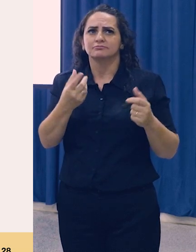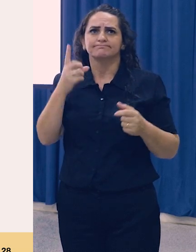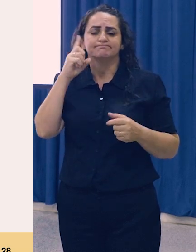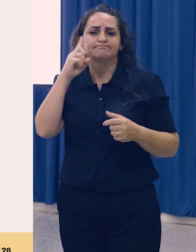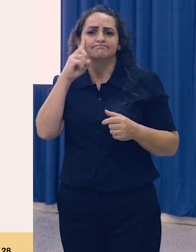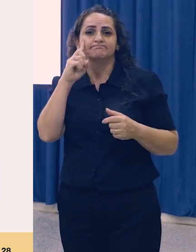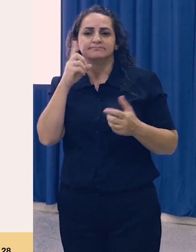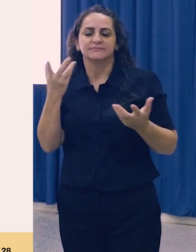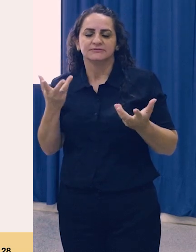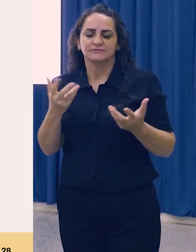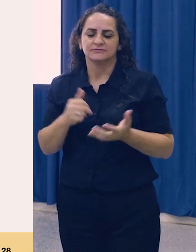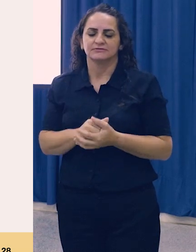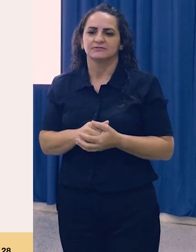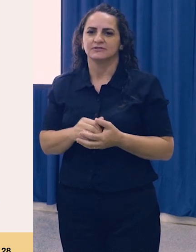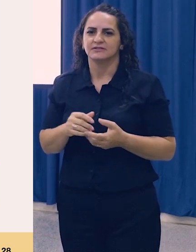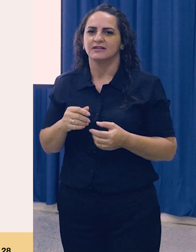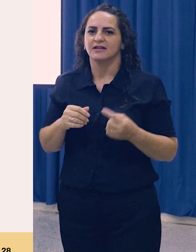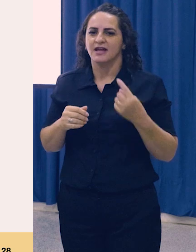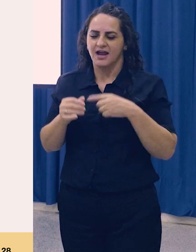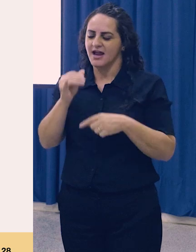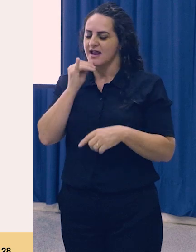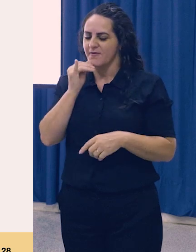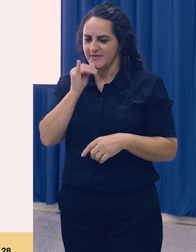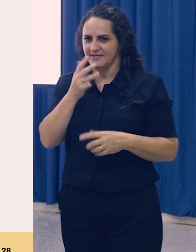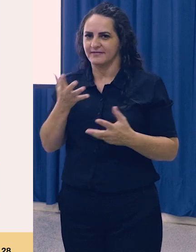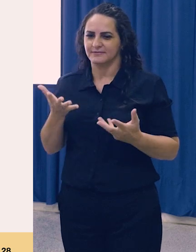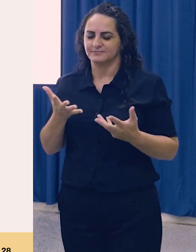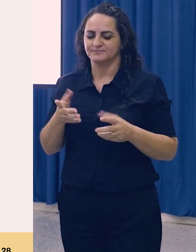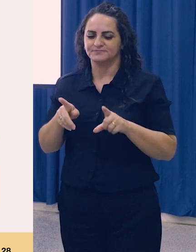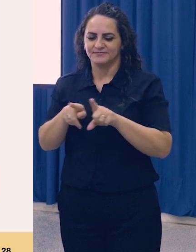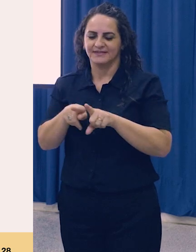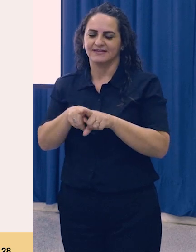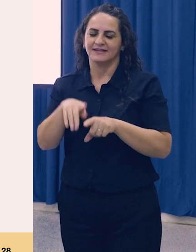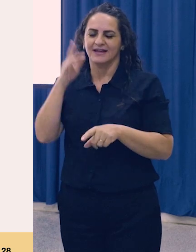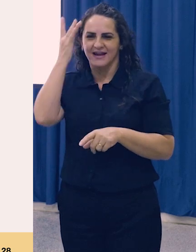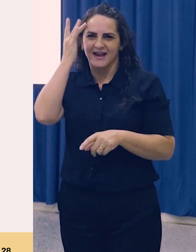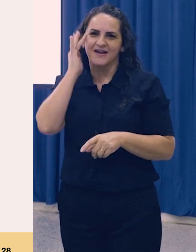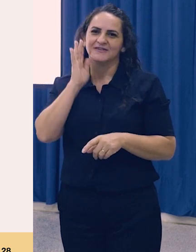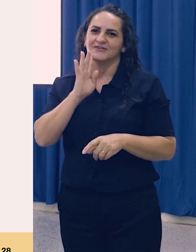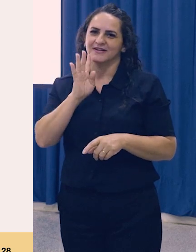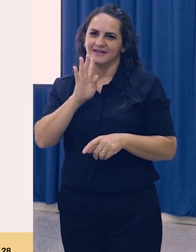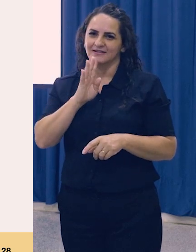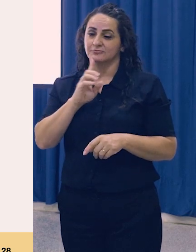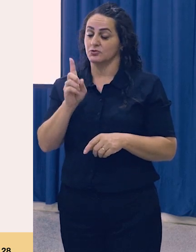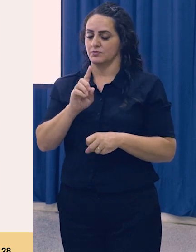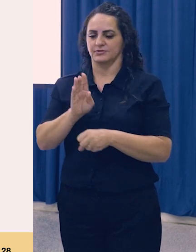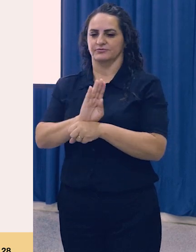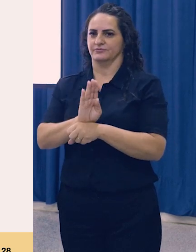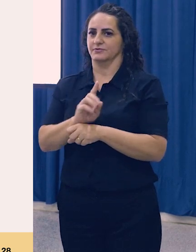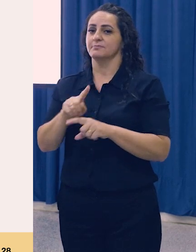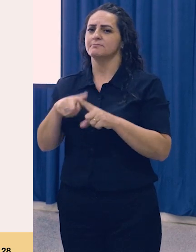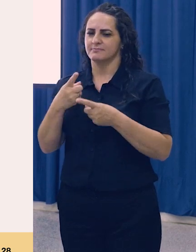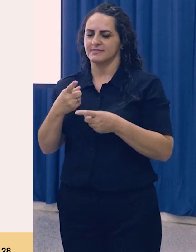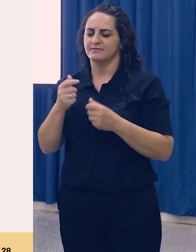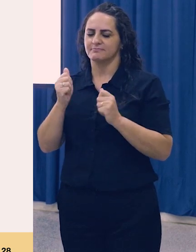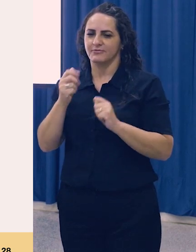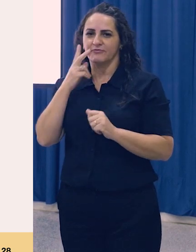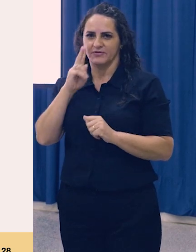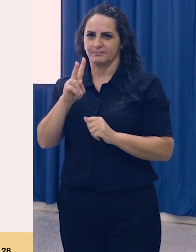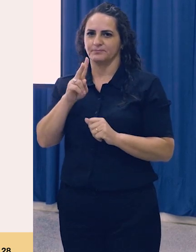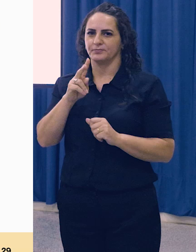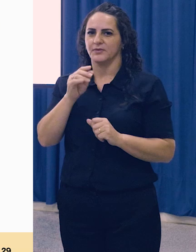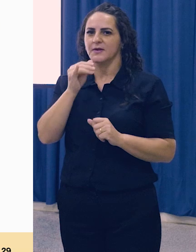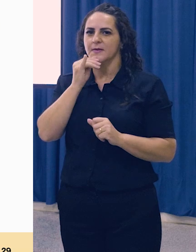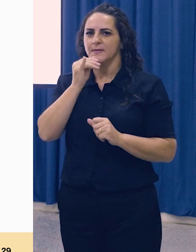rotina. Então, aqui eu trouxe alguns exemplos que eu acho bem bacana. Não são de filmes, né? Mas dá pra gente aplicar. Por exemplo, o